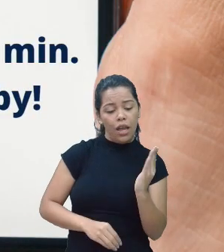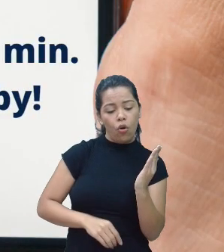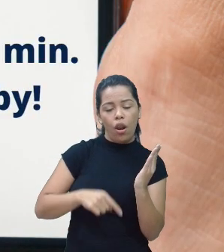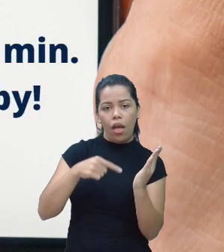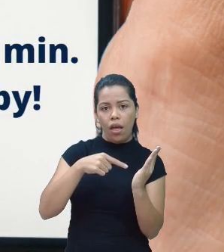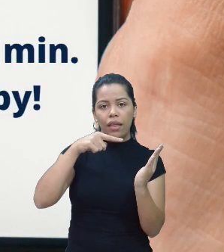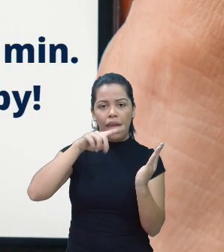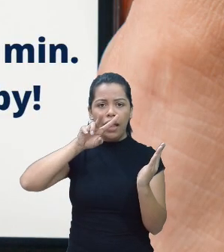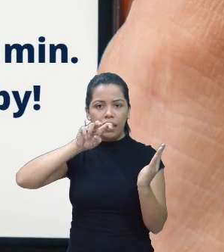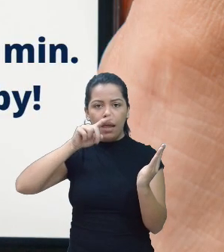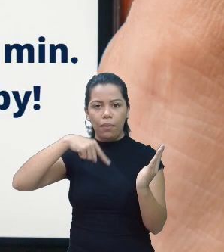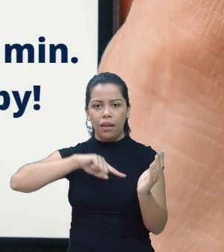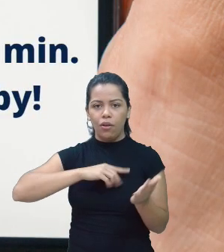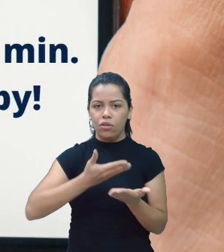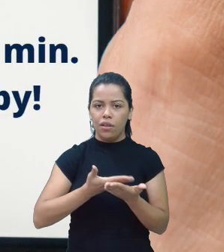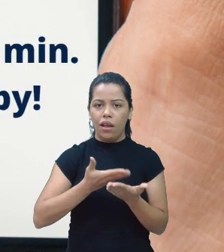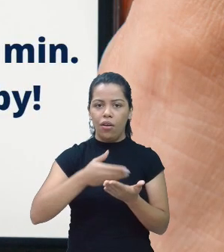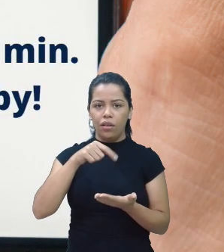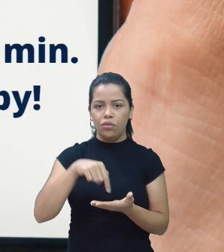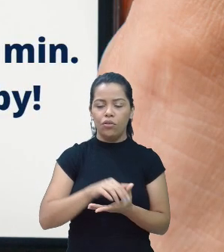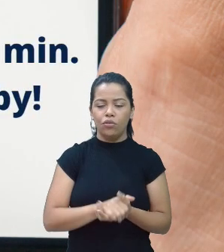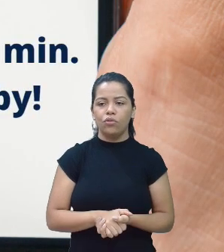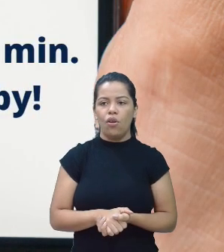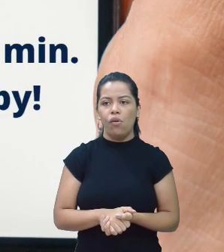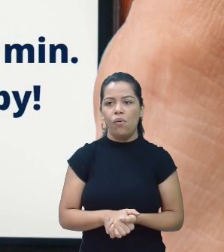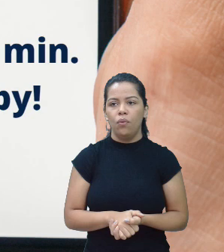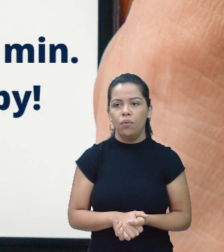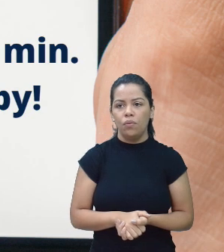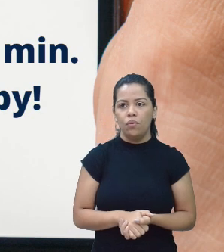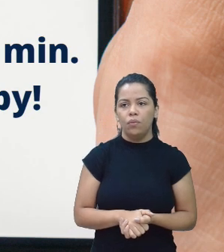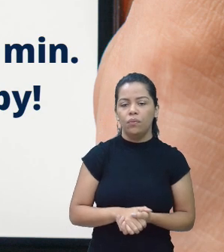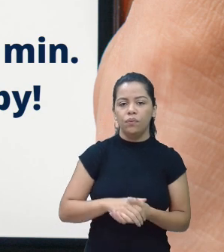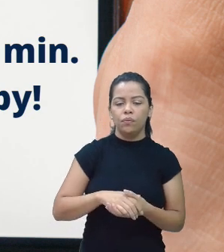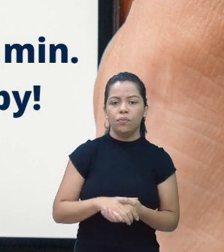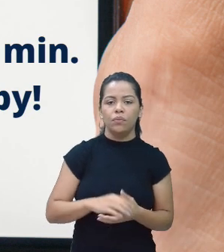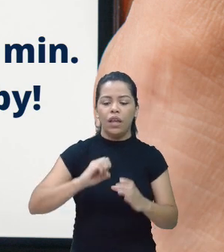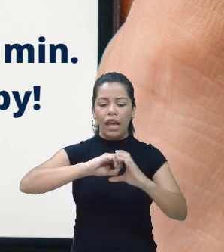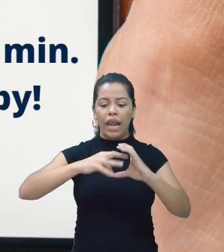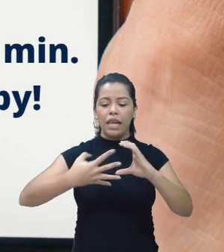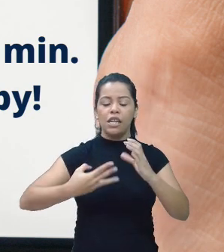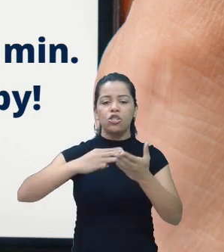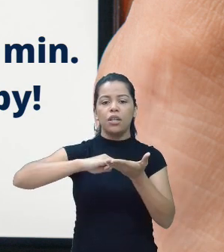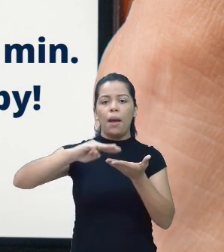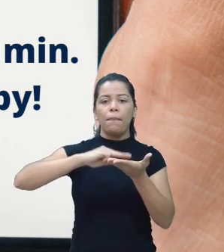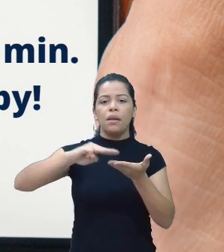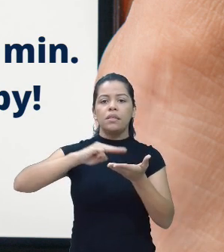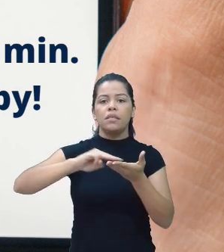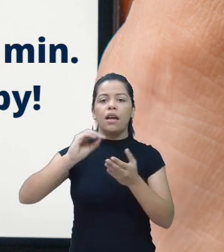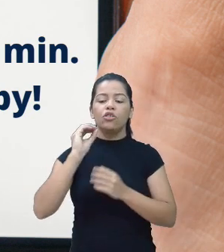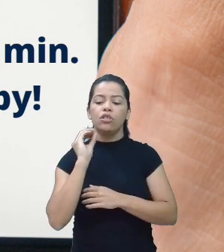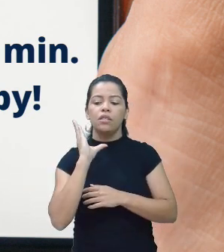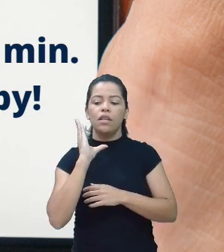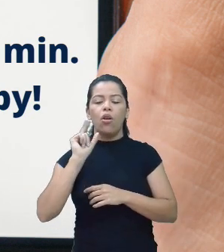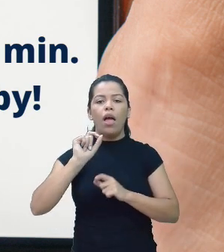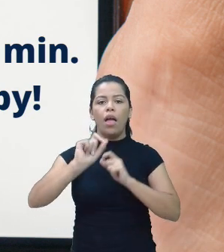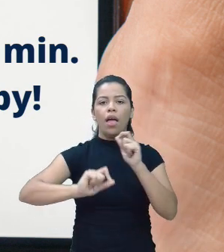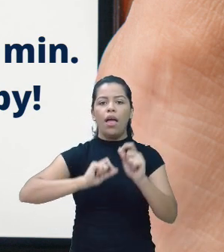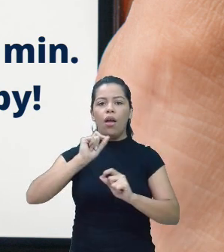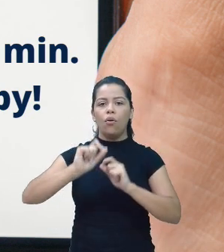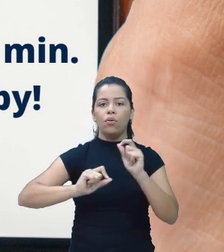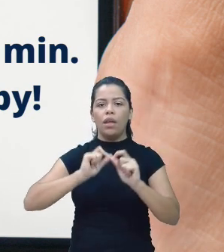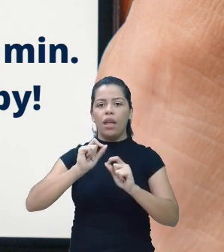hoje. Qual é as características da mensagem de celular? Short messages, ou seja, mensagens